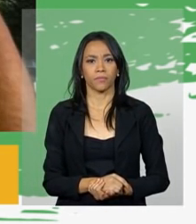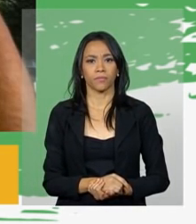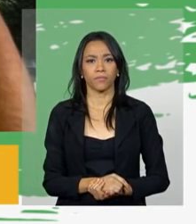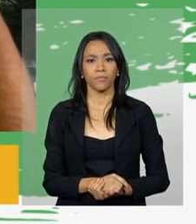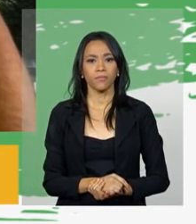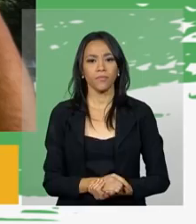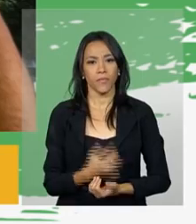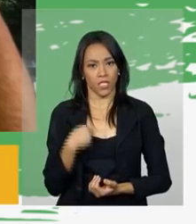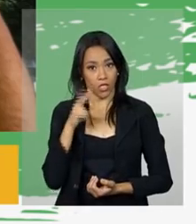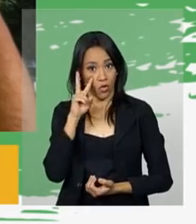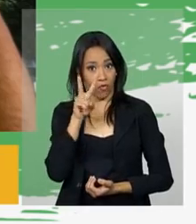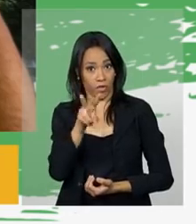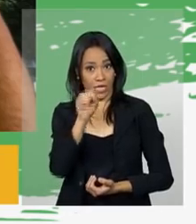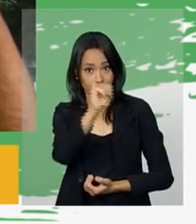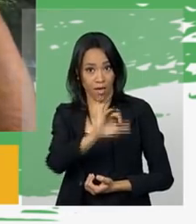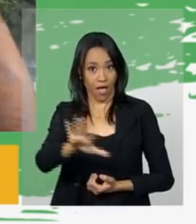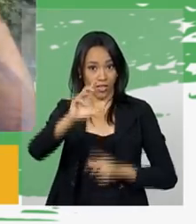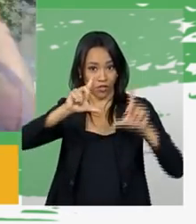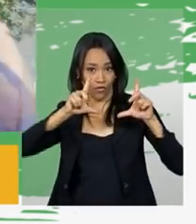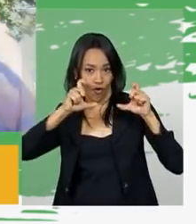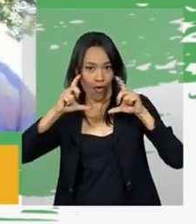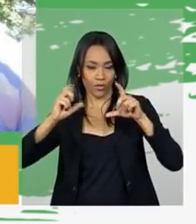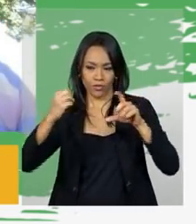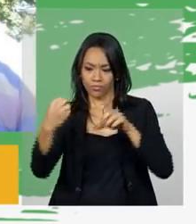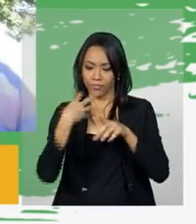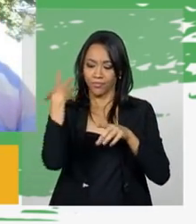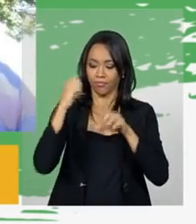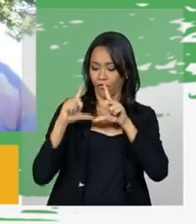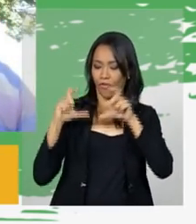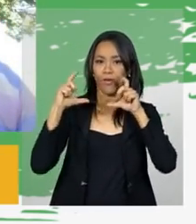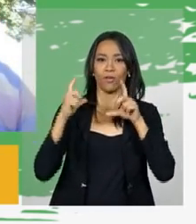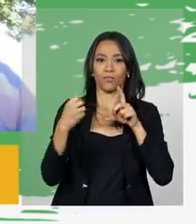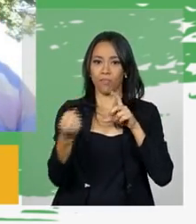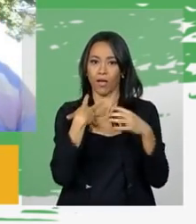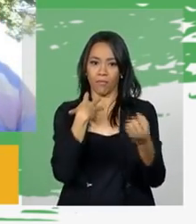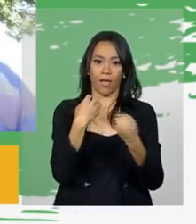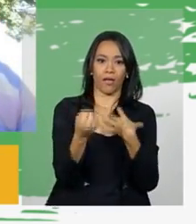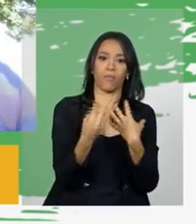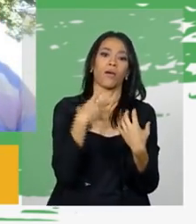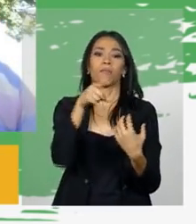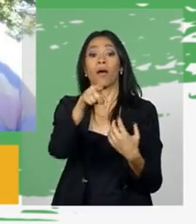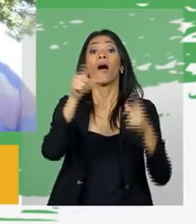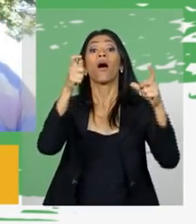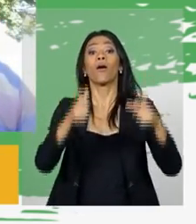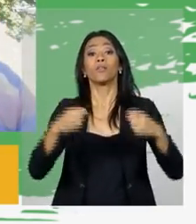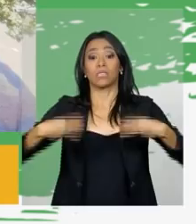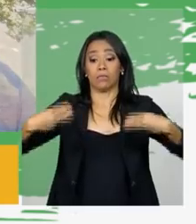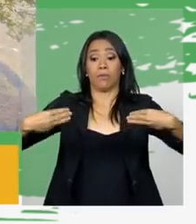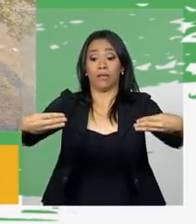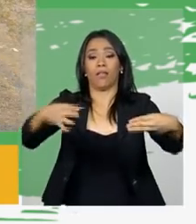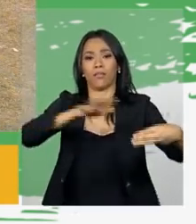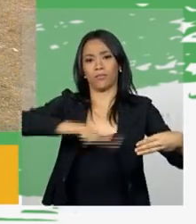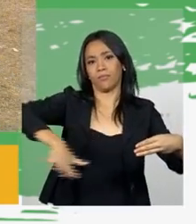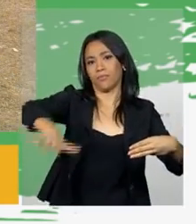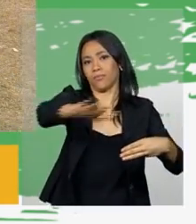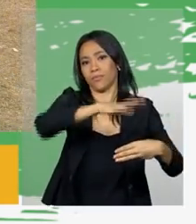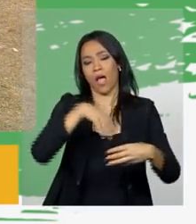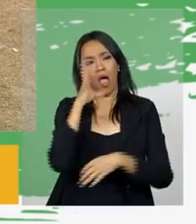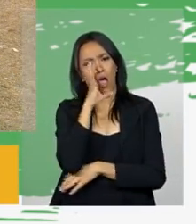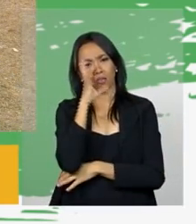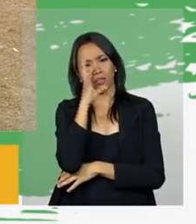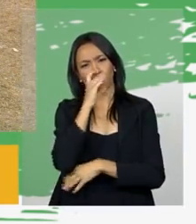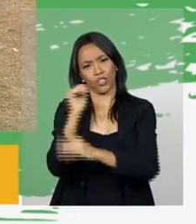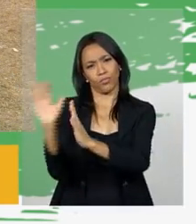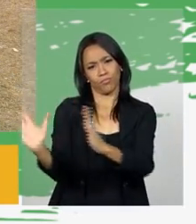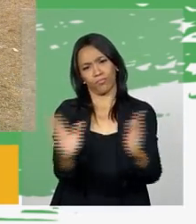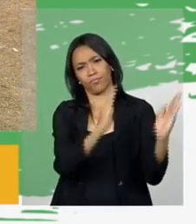Tá aí as imagens do público, mandaram fotos pra gente lá na Esplanada dos Ministérios, acompanhando o desfile lá de